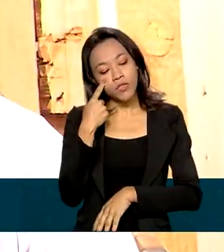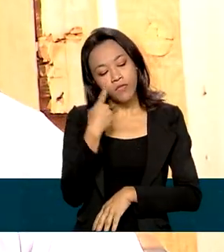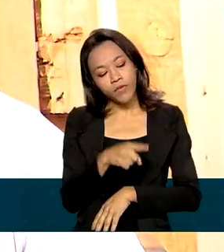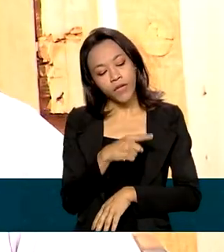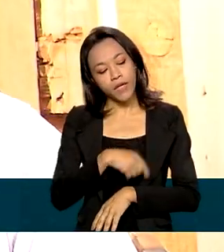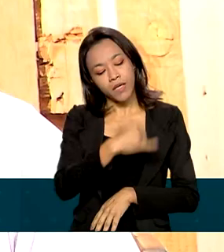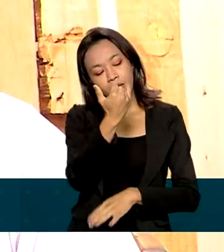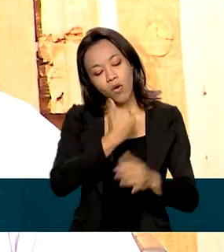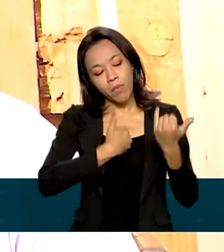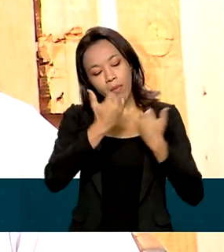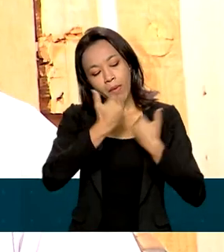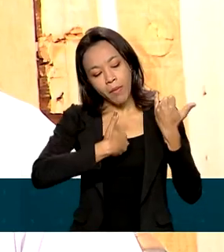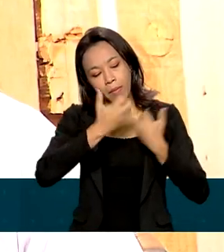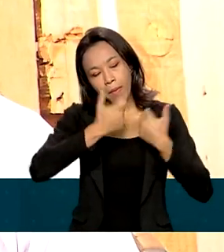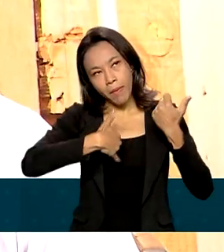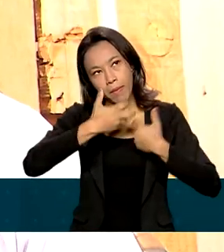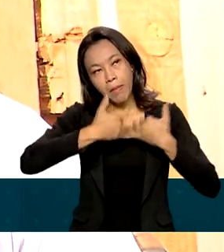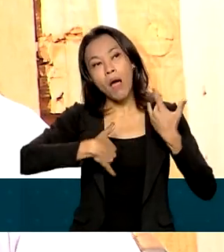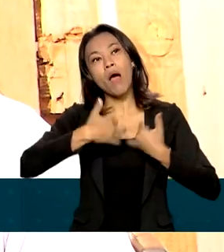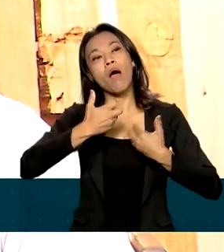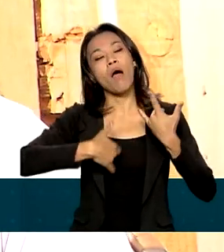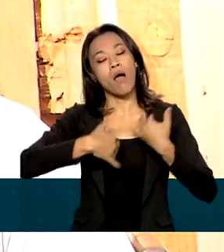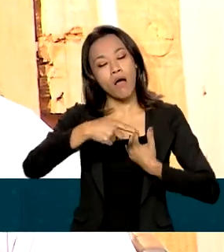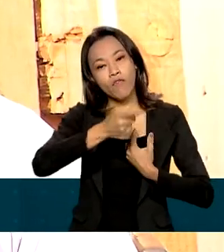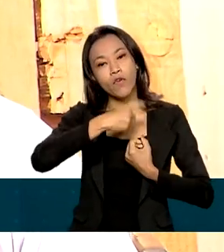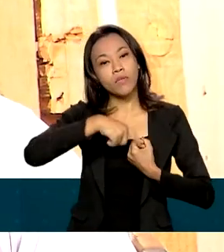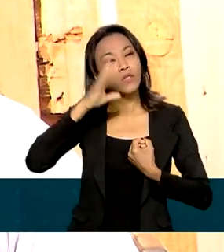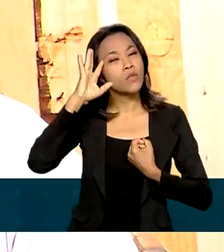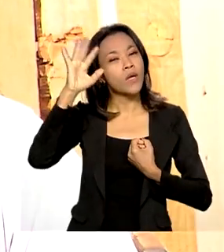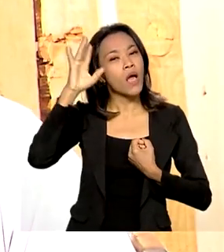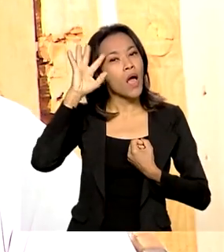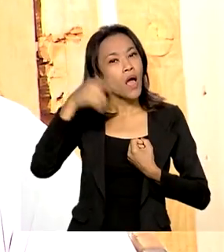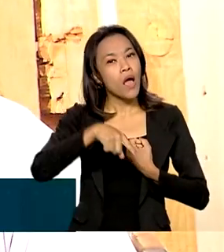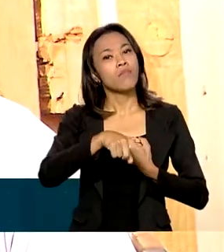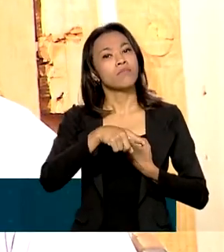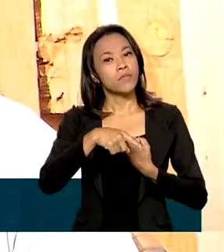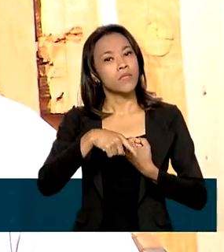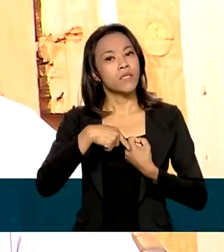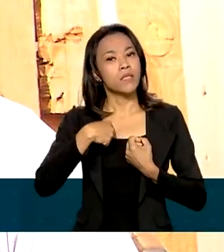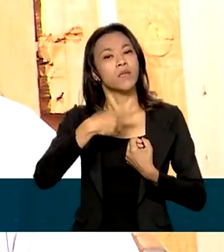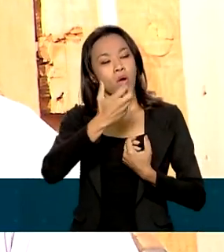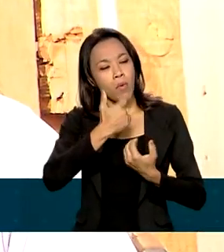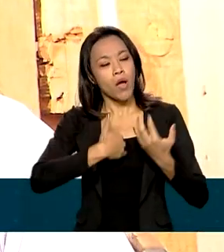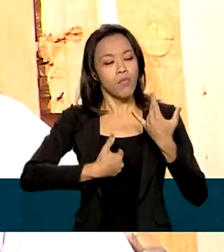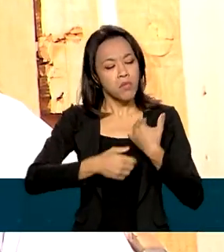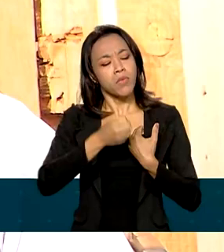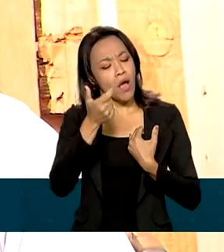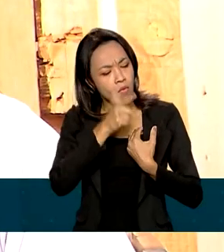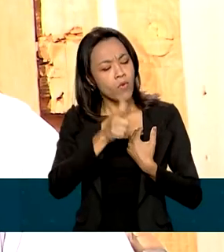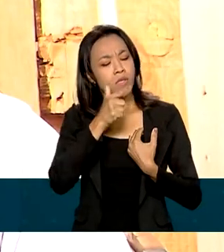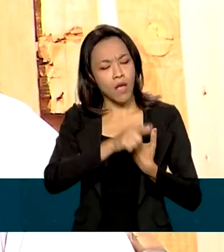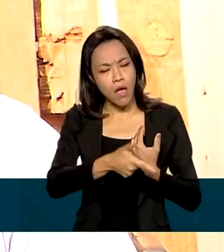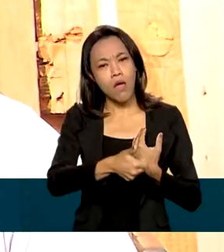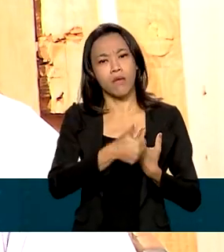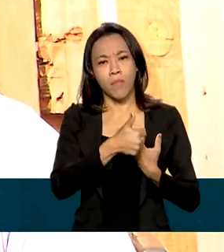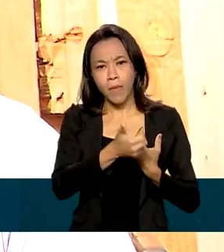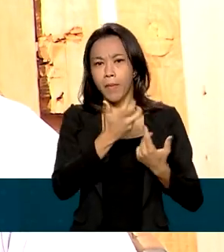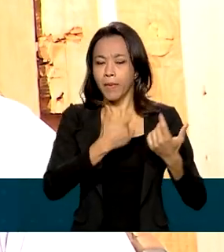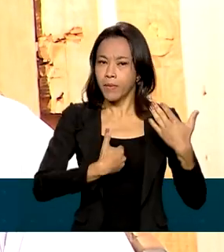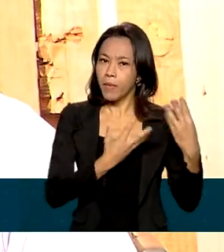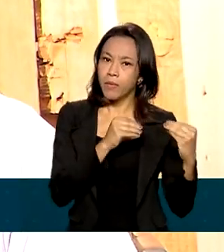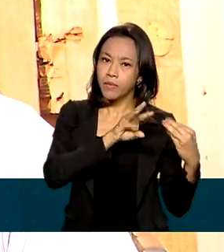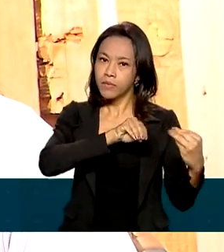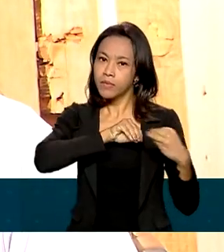dela se sentir importante de voltar a sonhar de voltar a acreditar né que te pode dar certo que as desigualdades realmente